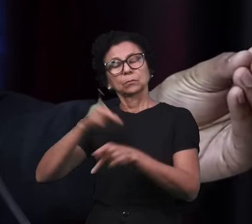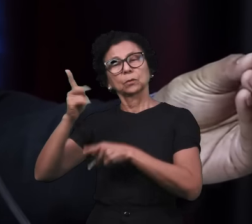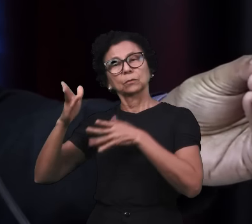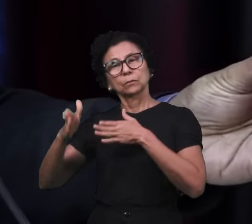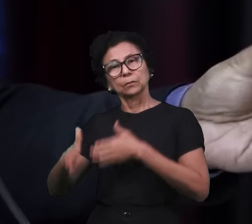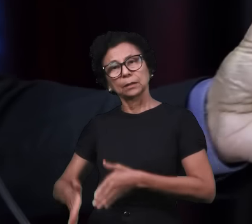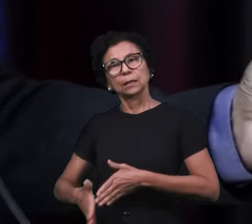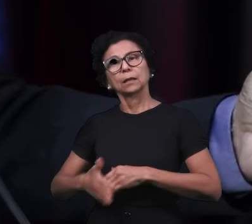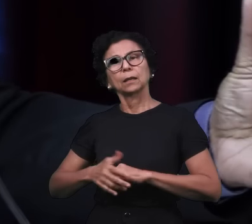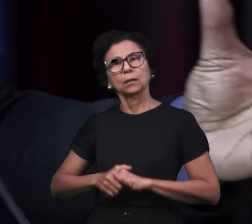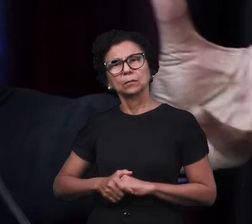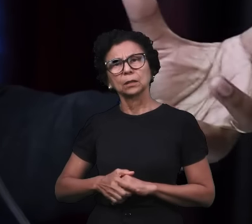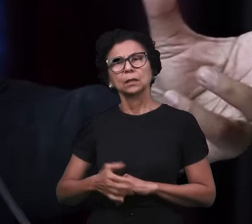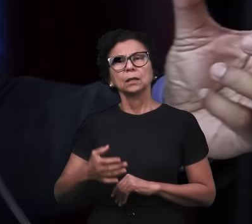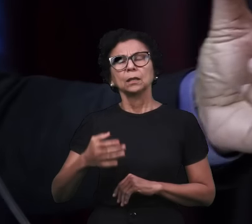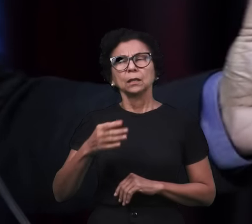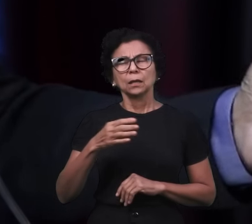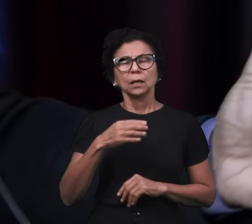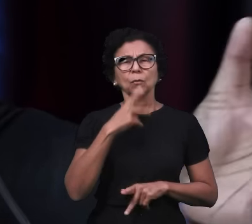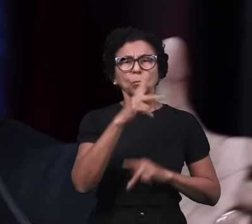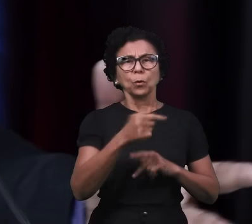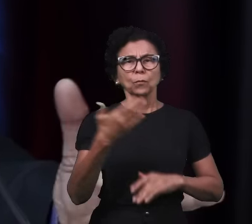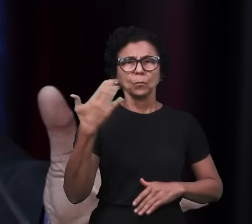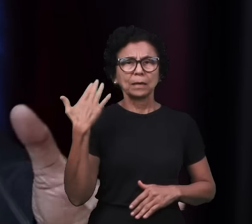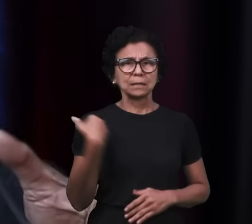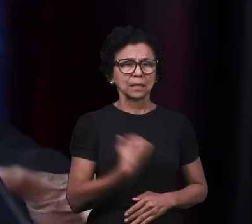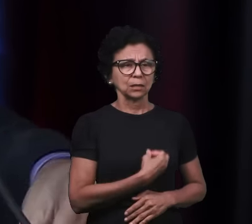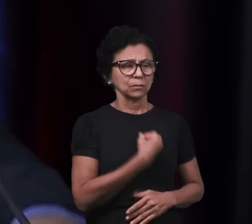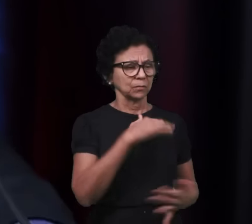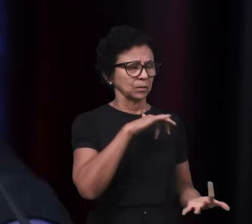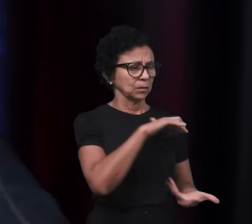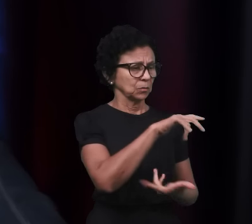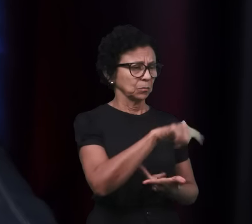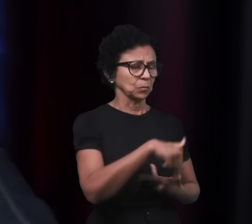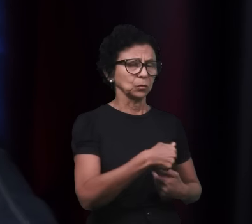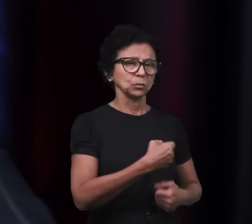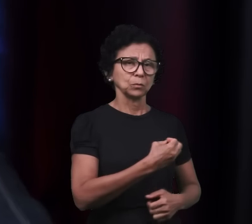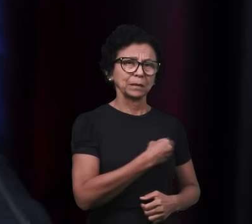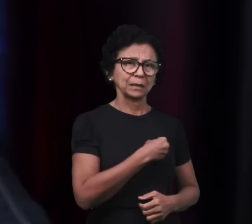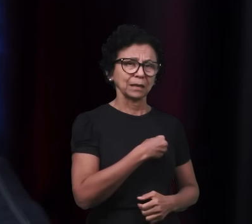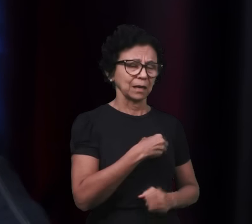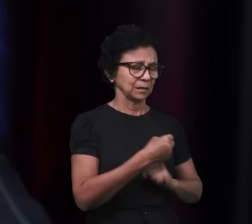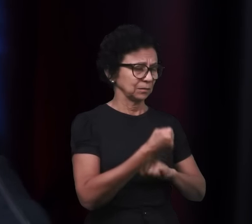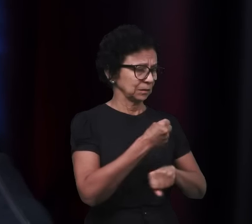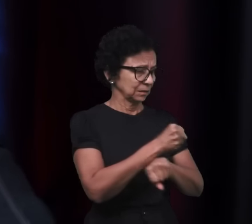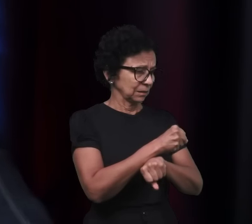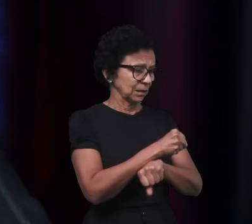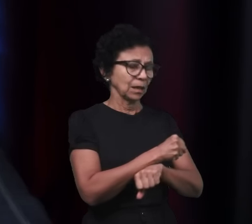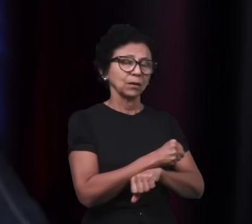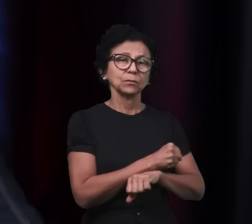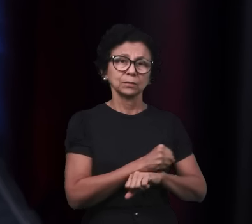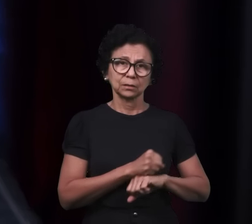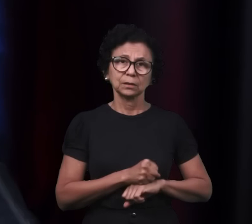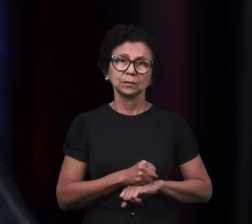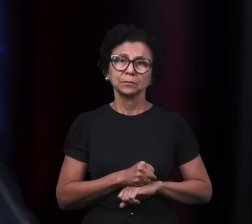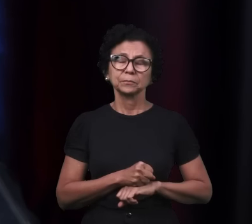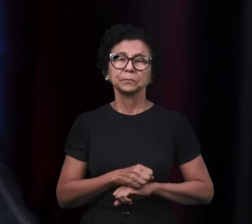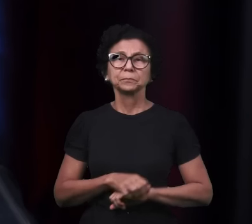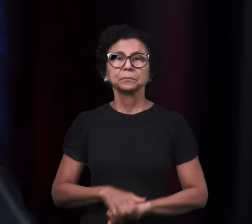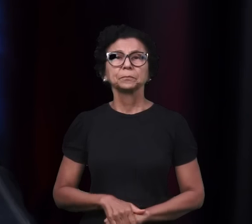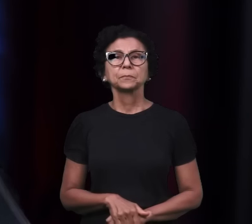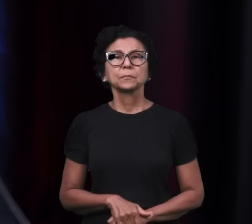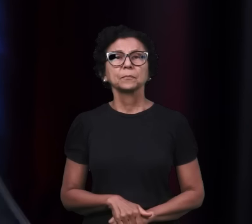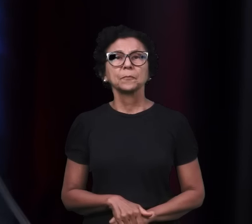da terra do Egito, aquele que ele libertou, aquele que ele chamou. Deus tem um compromisso com ele. E outro